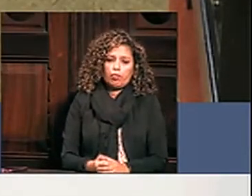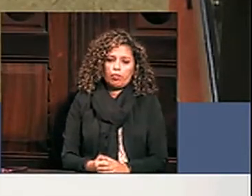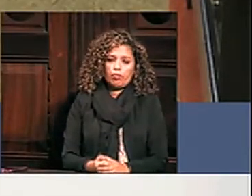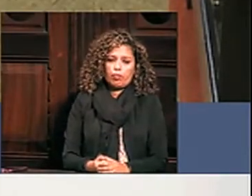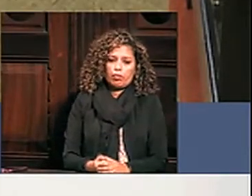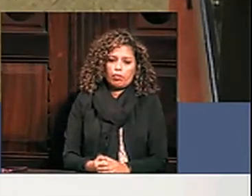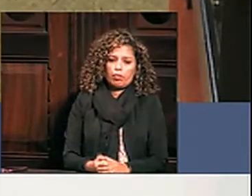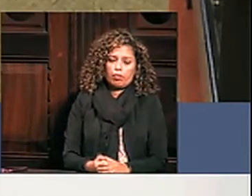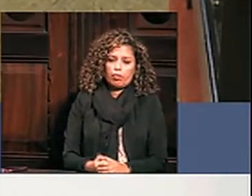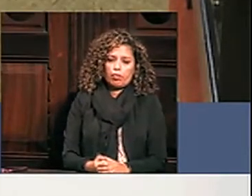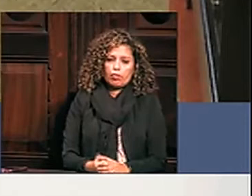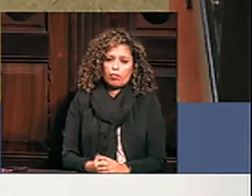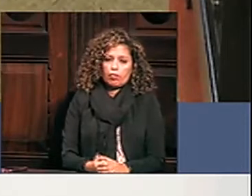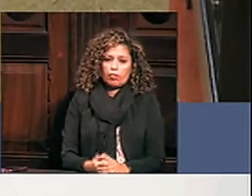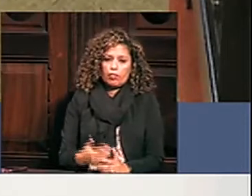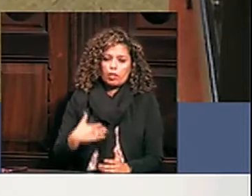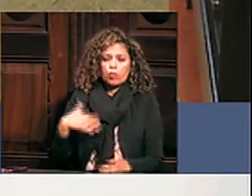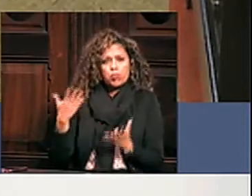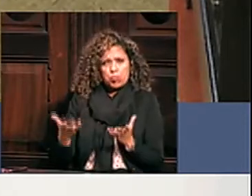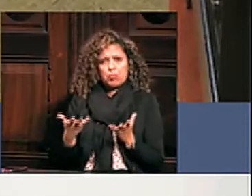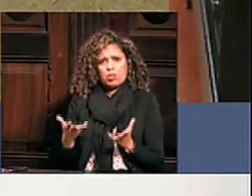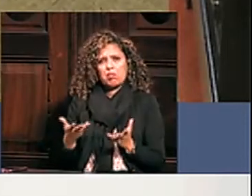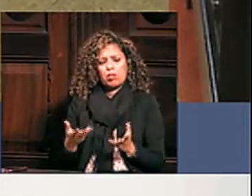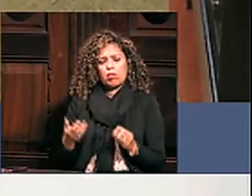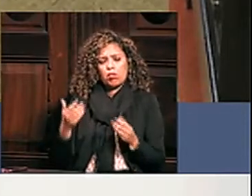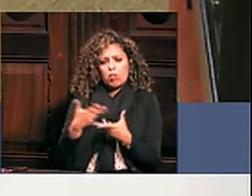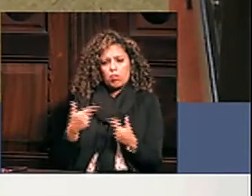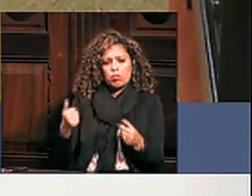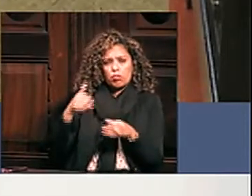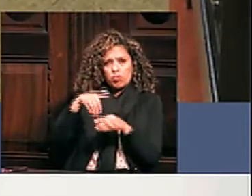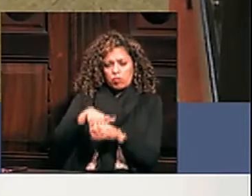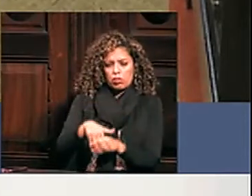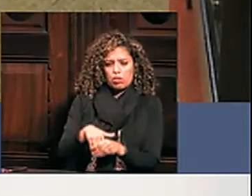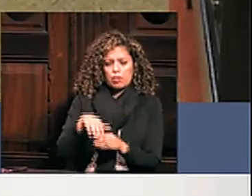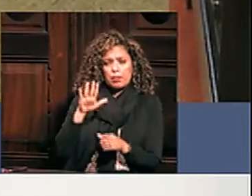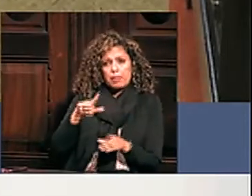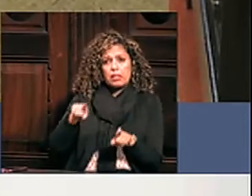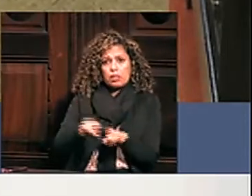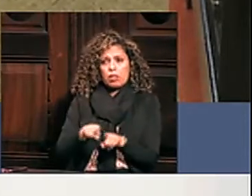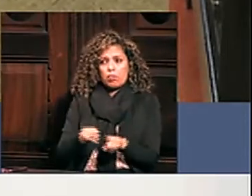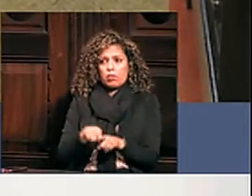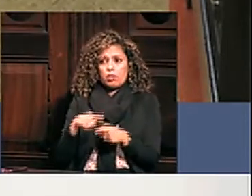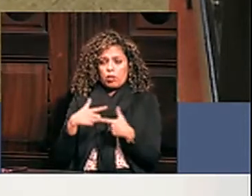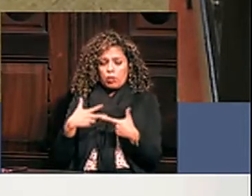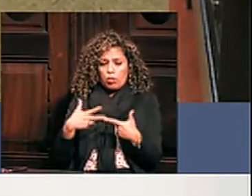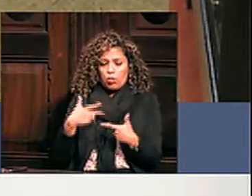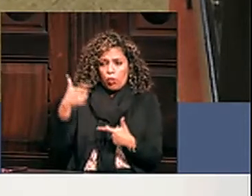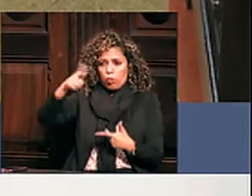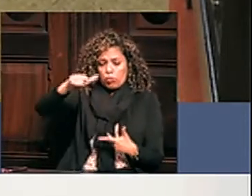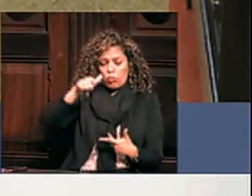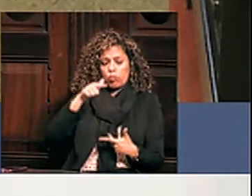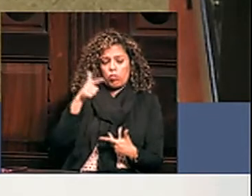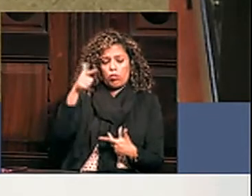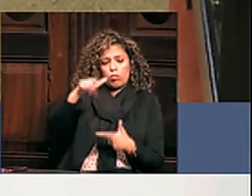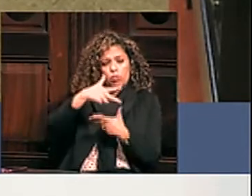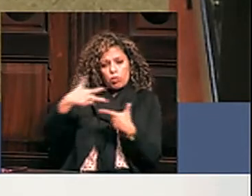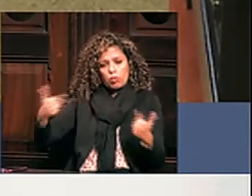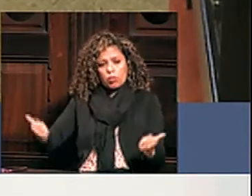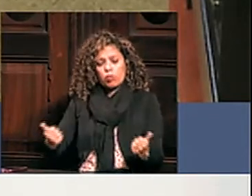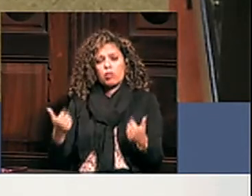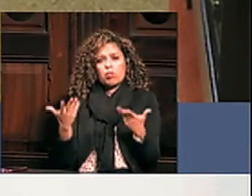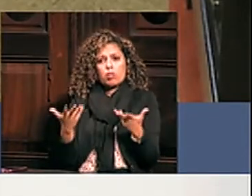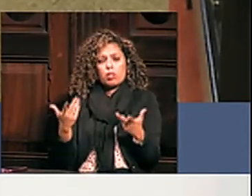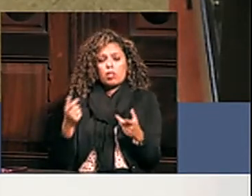para a gente examinar. Eu quero isso, como quero também reduzir a